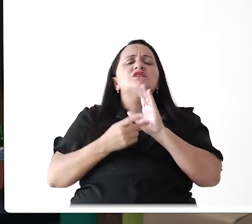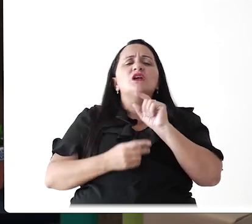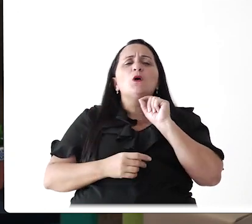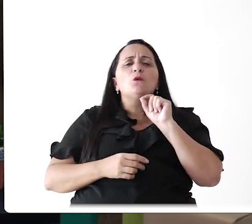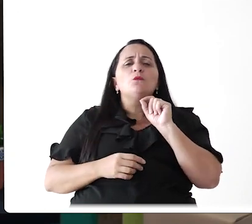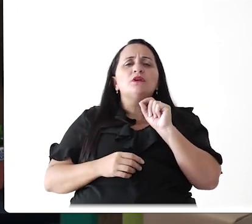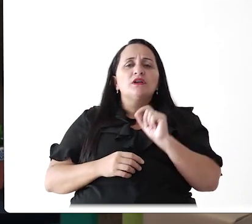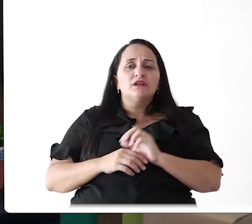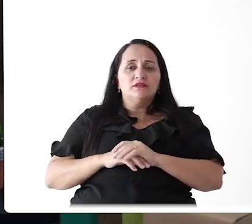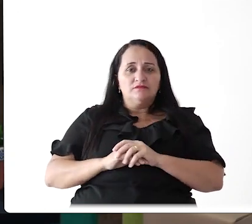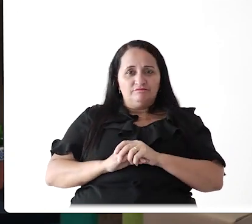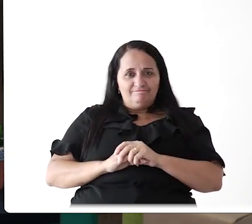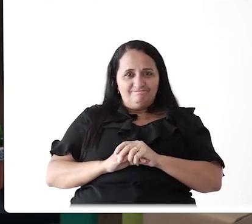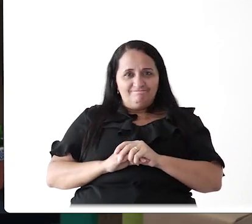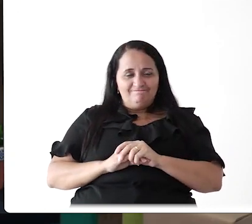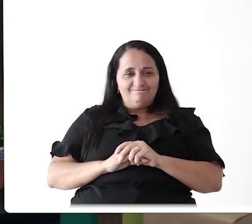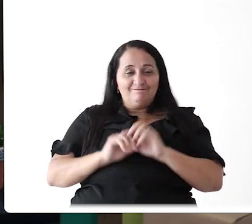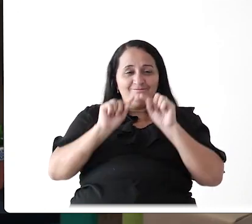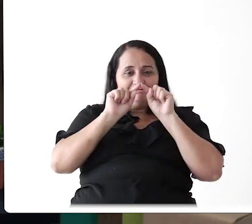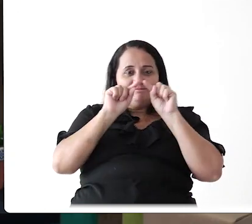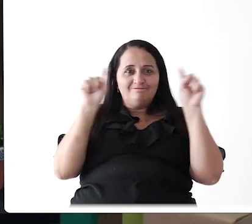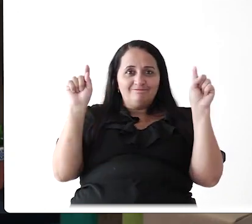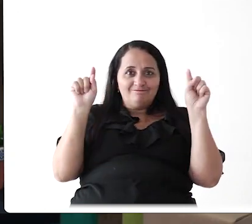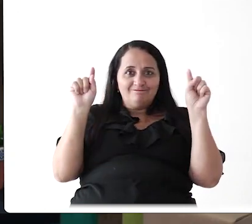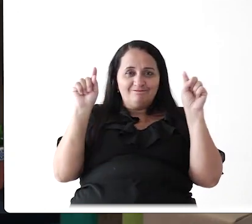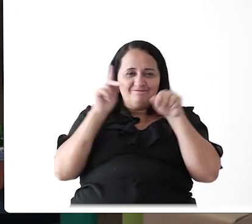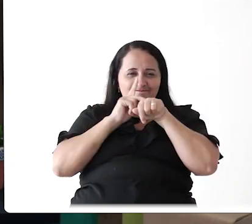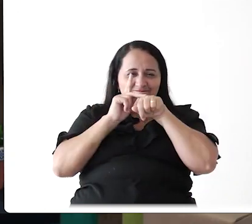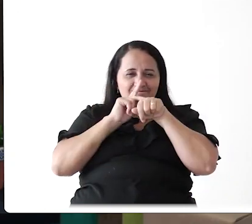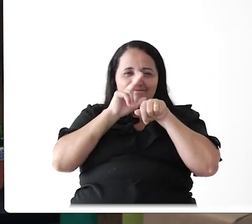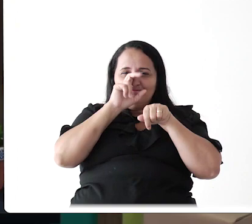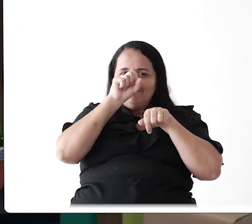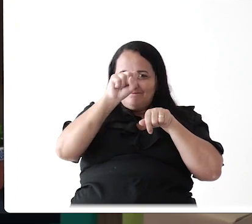expressão que está sublinhada na questão.